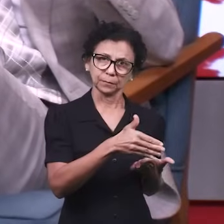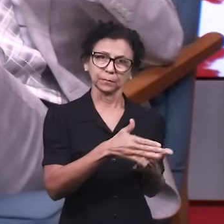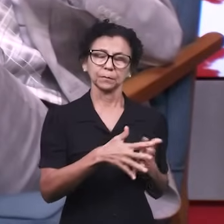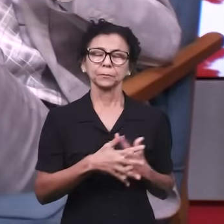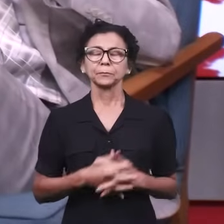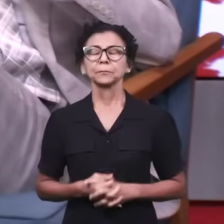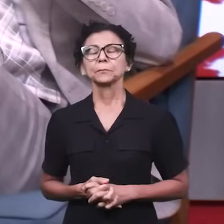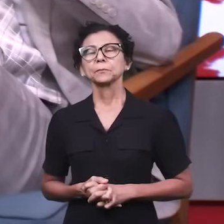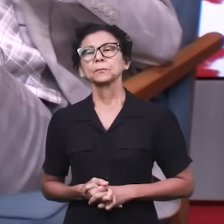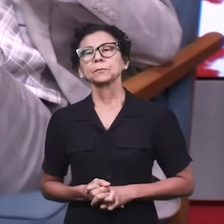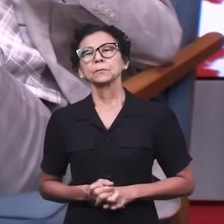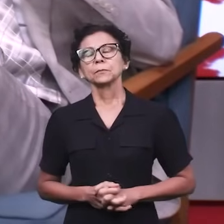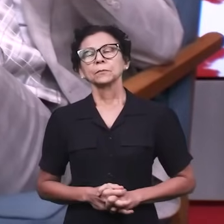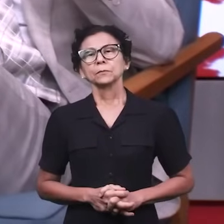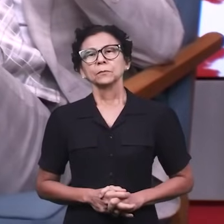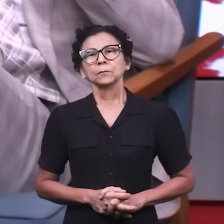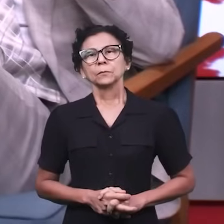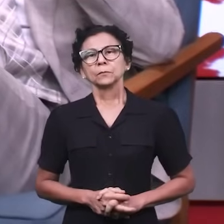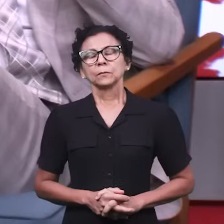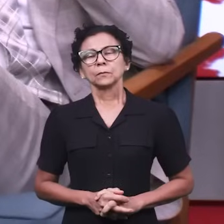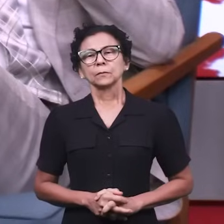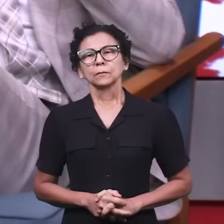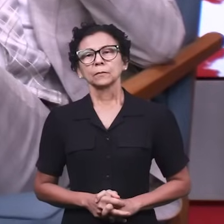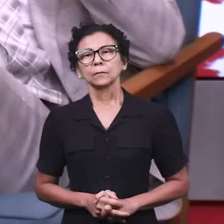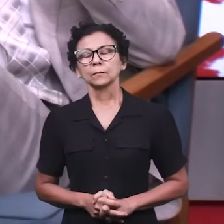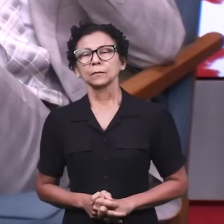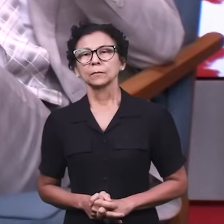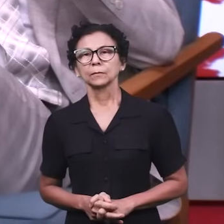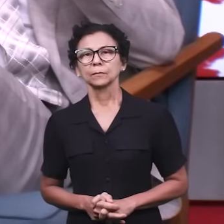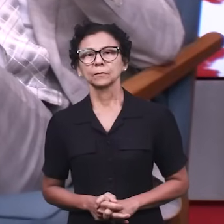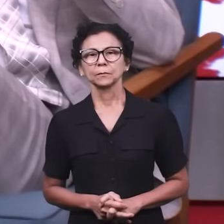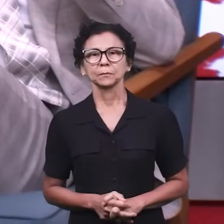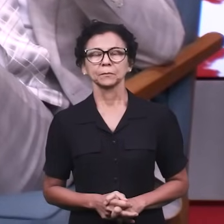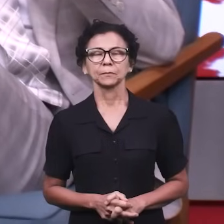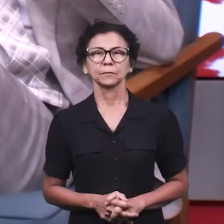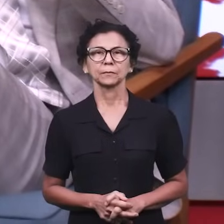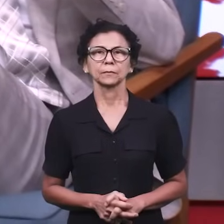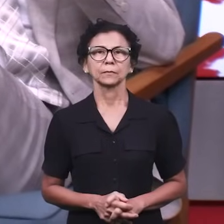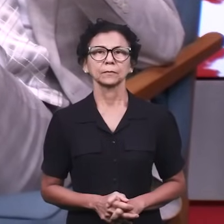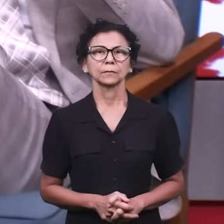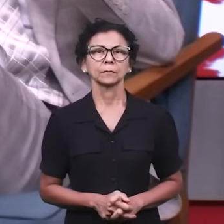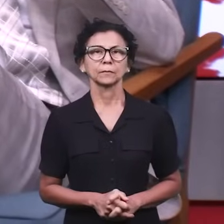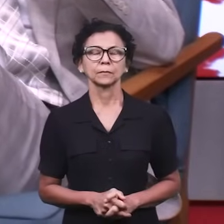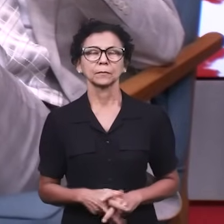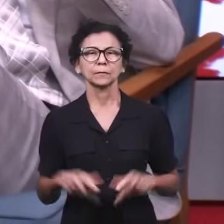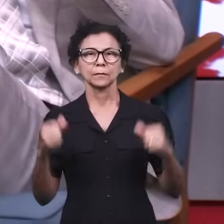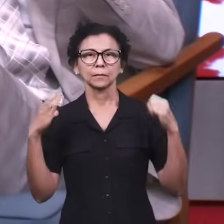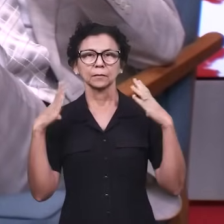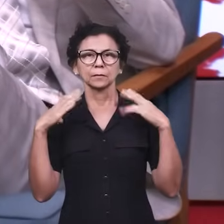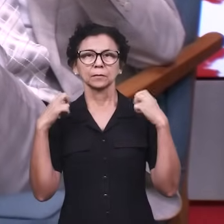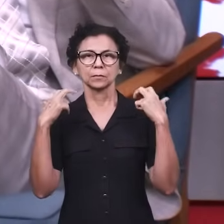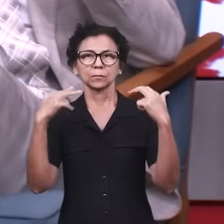entendeu? Muito bem. A interpretação de línguas